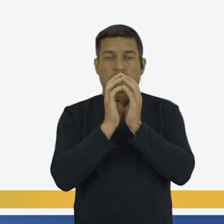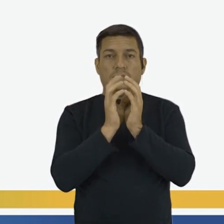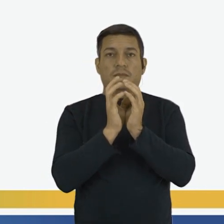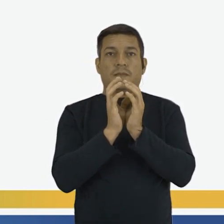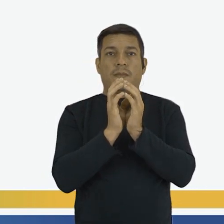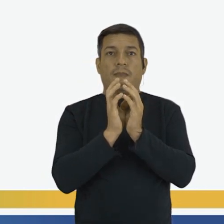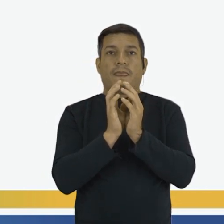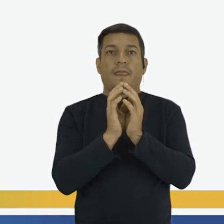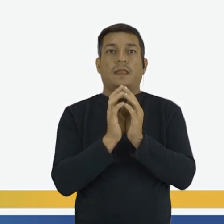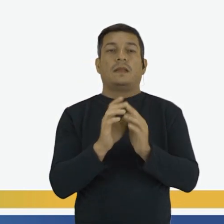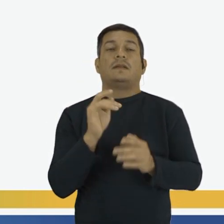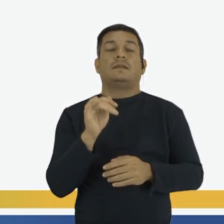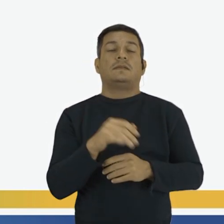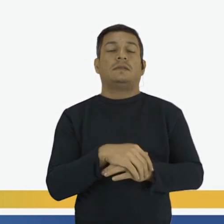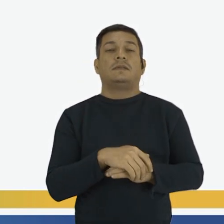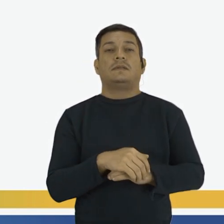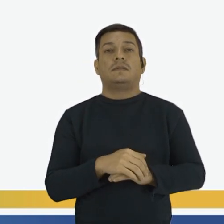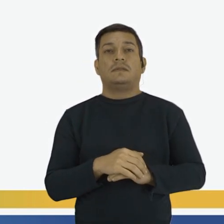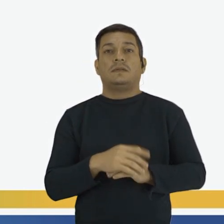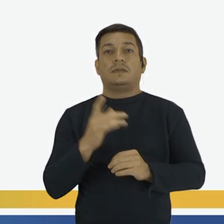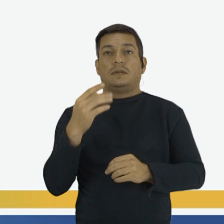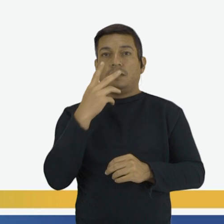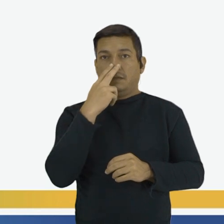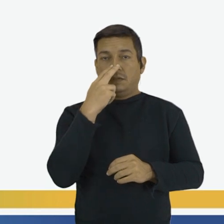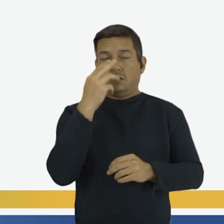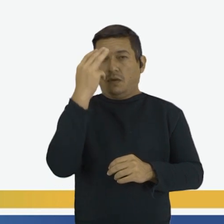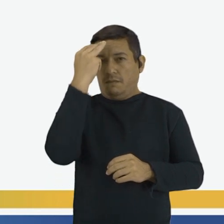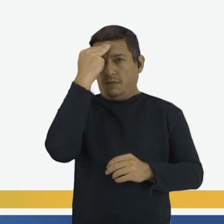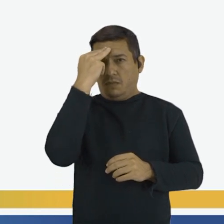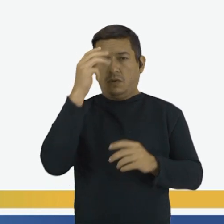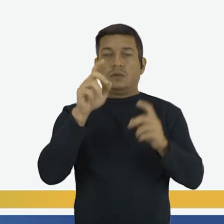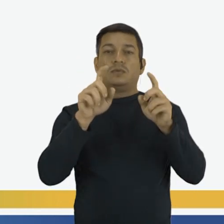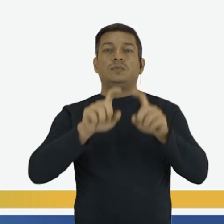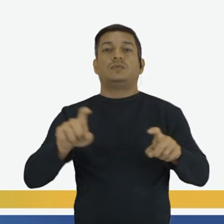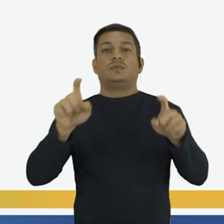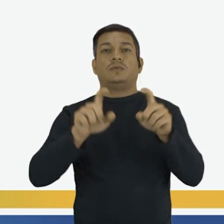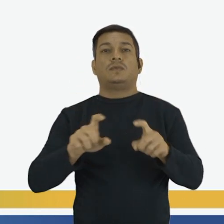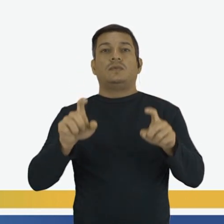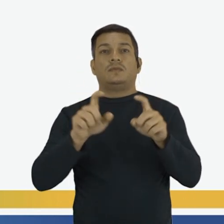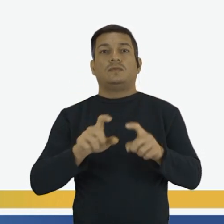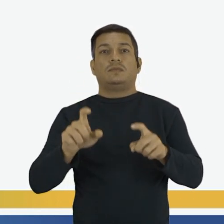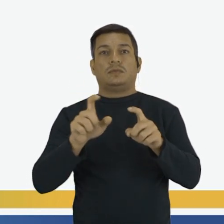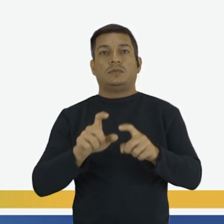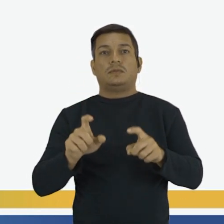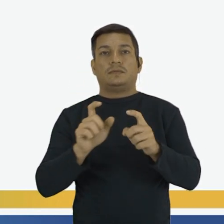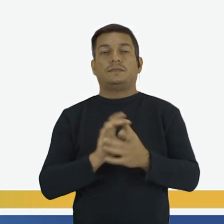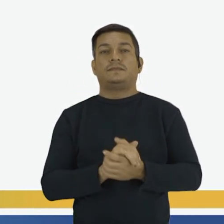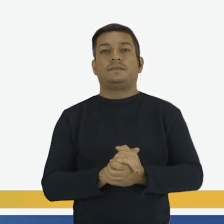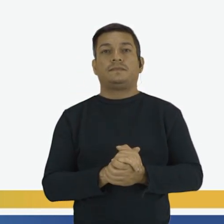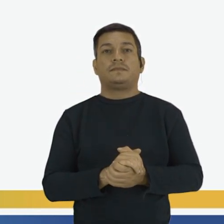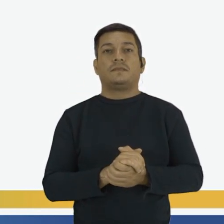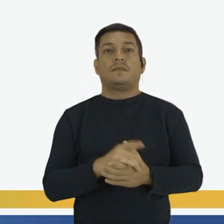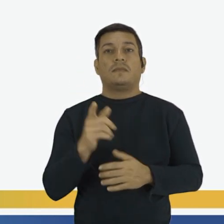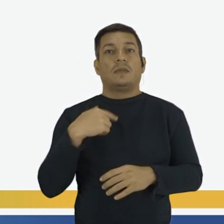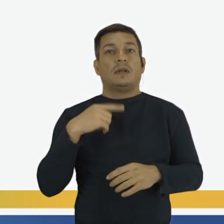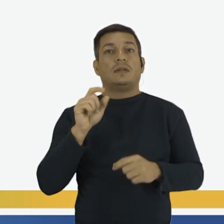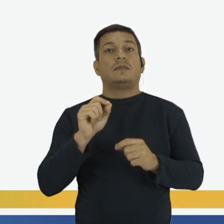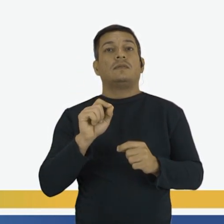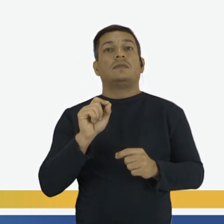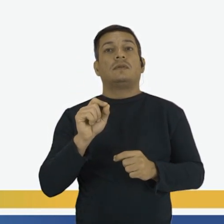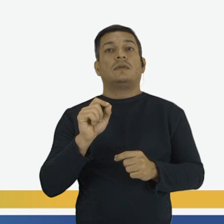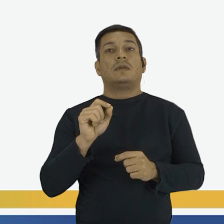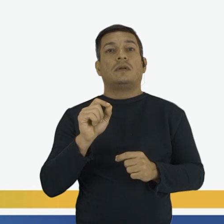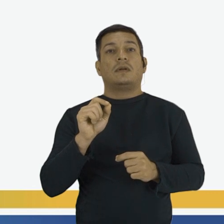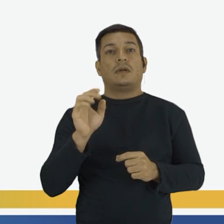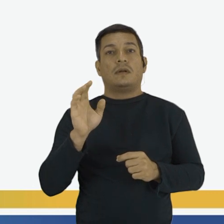Seria como que nós fôssemos uma memória de computador, né? Um software humano, tornando mais densa